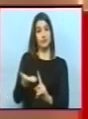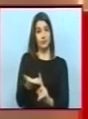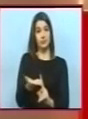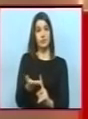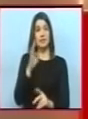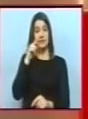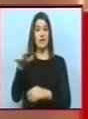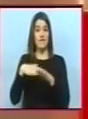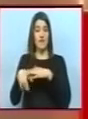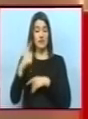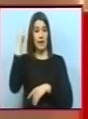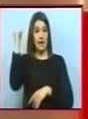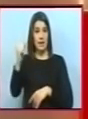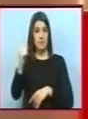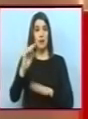prática de um crime.